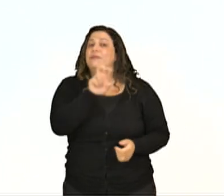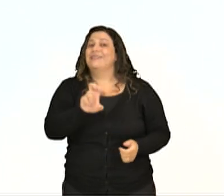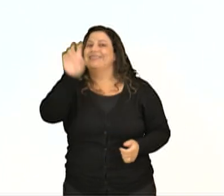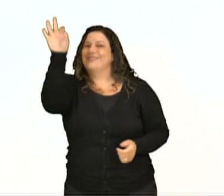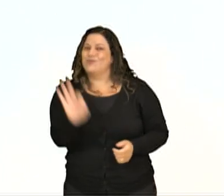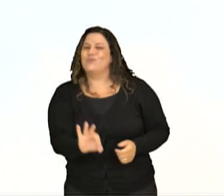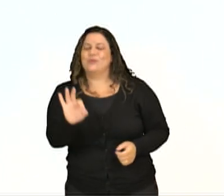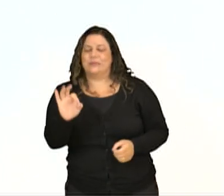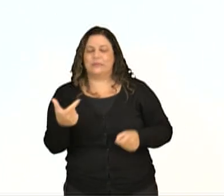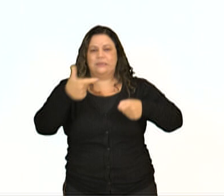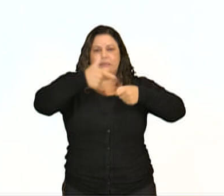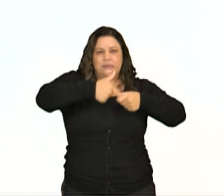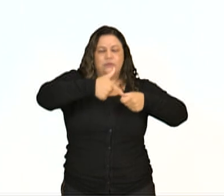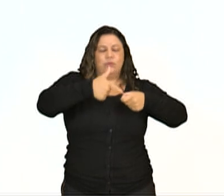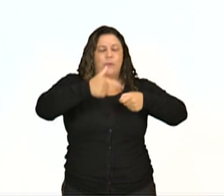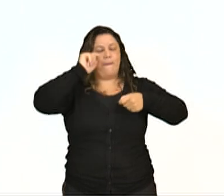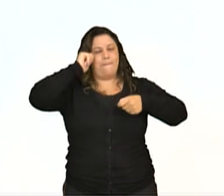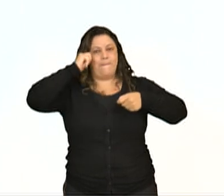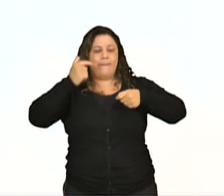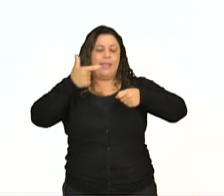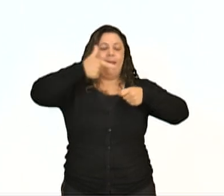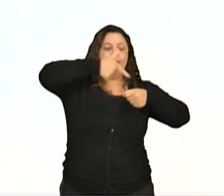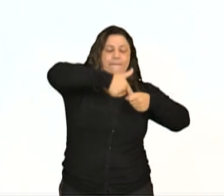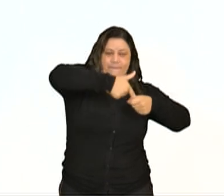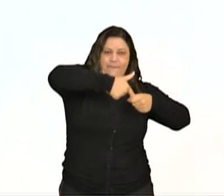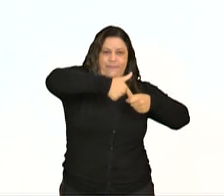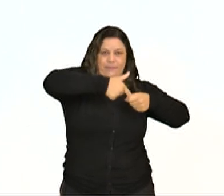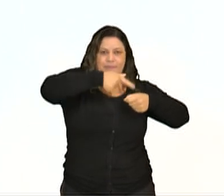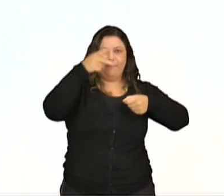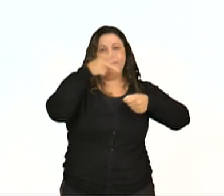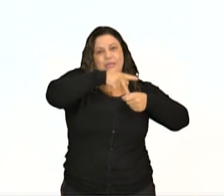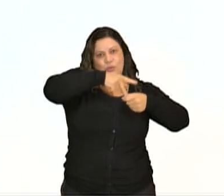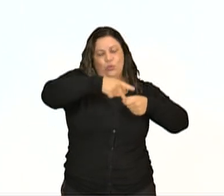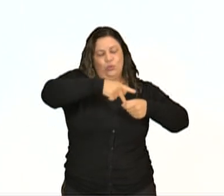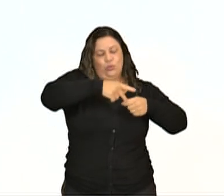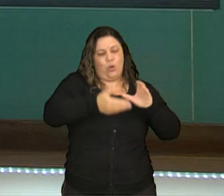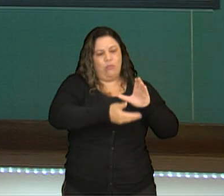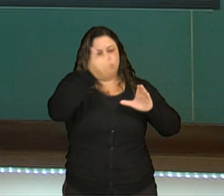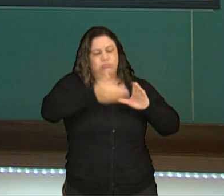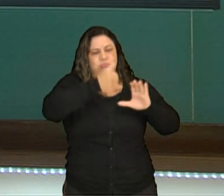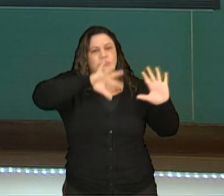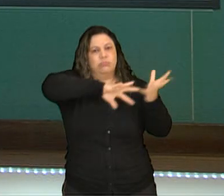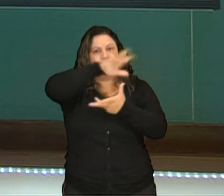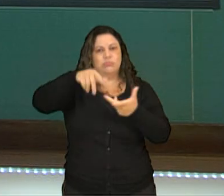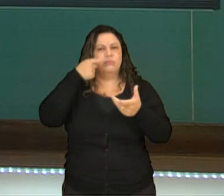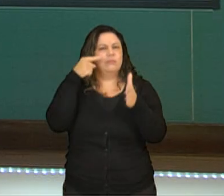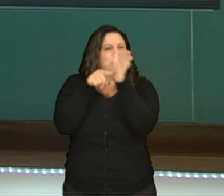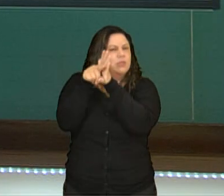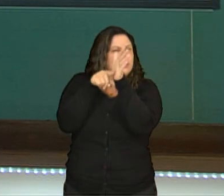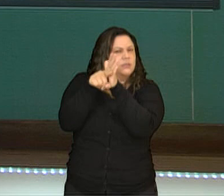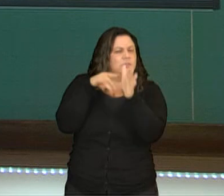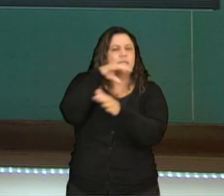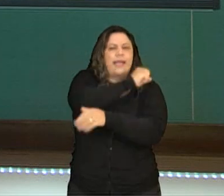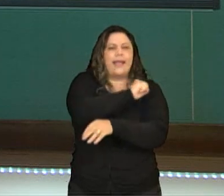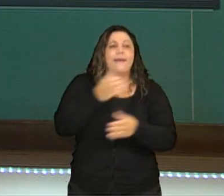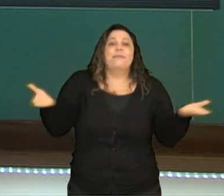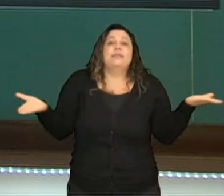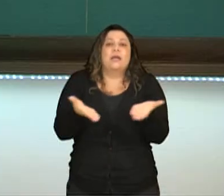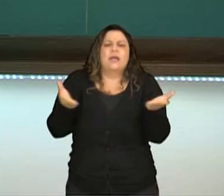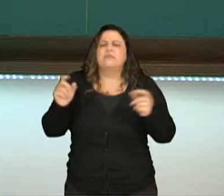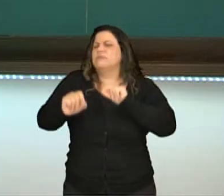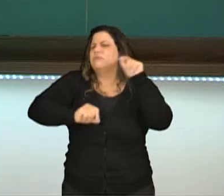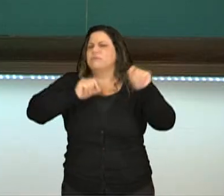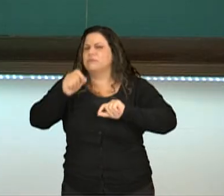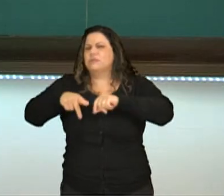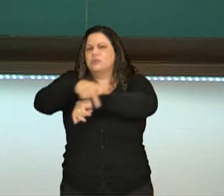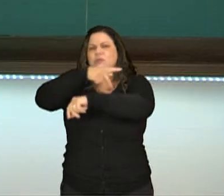petróleo extraído no mundo. Uma pesquisa rápida para você, acesse a internet, livros, procure rapidamente. Atualmente, quais países